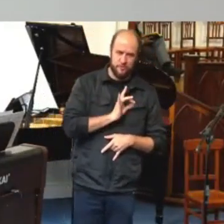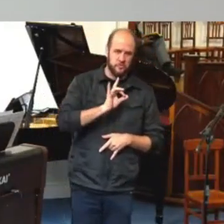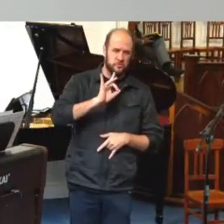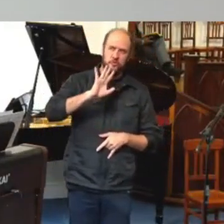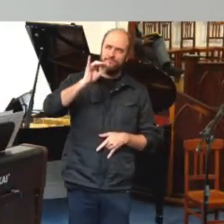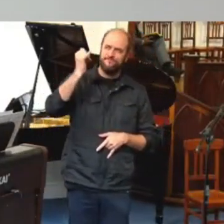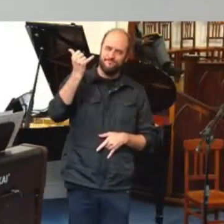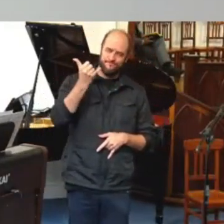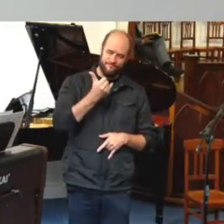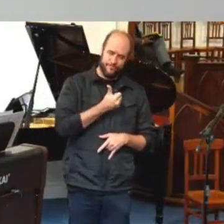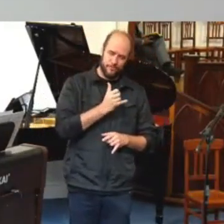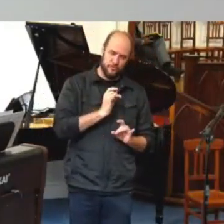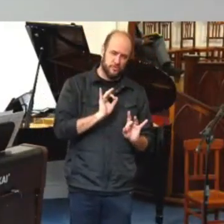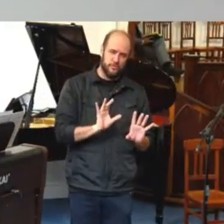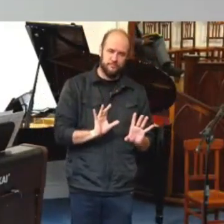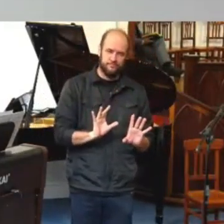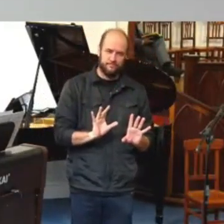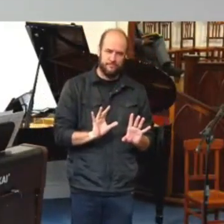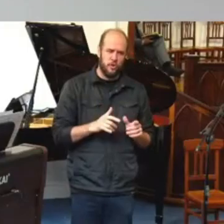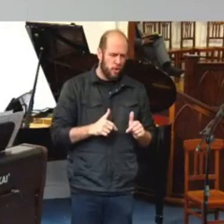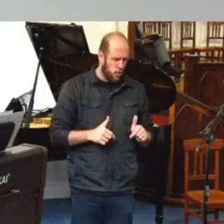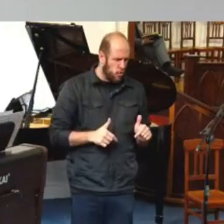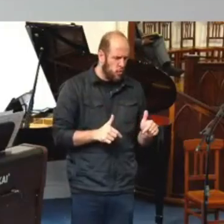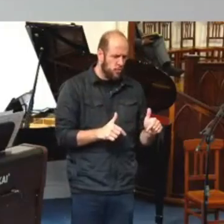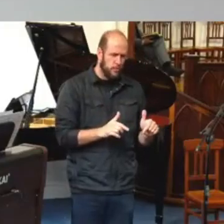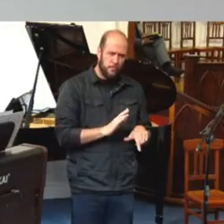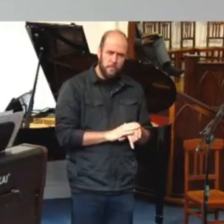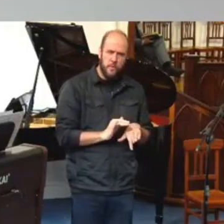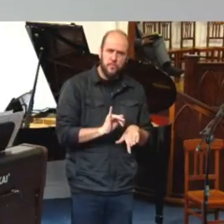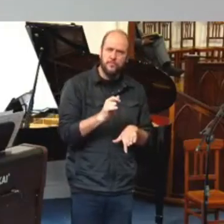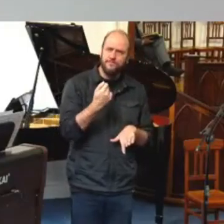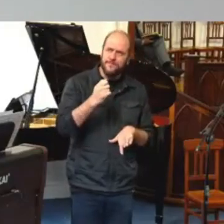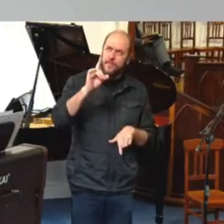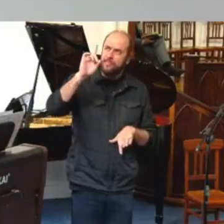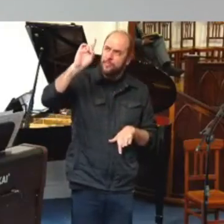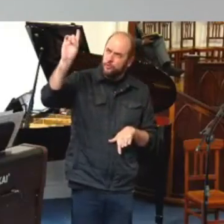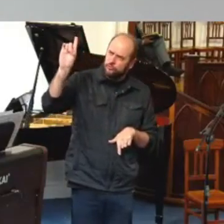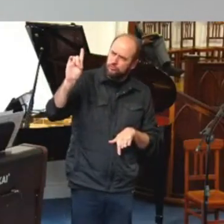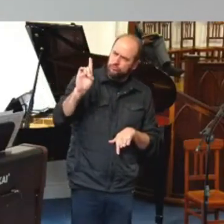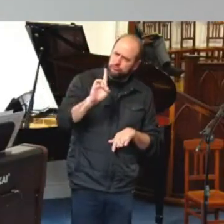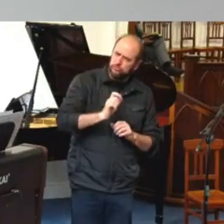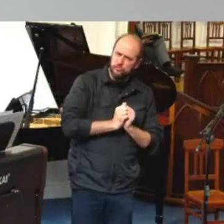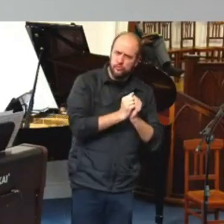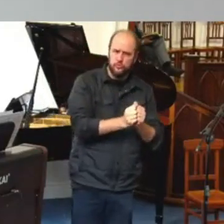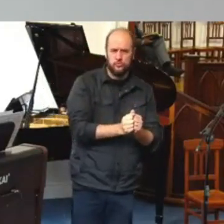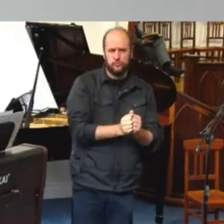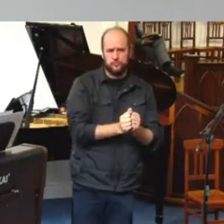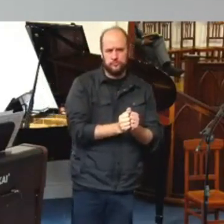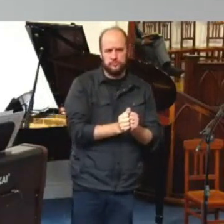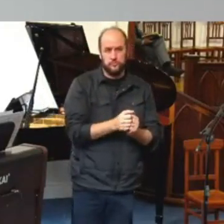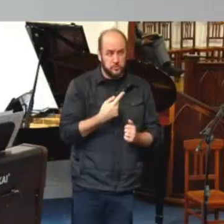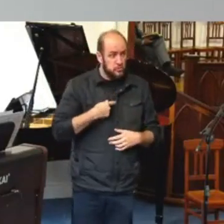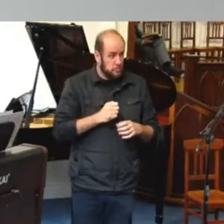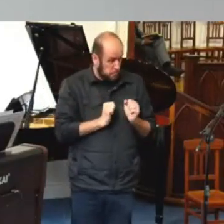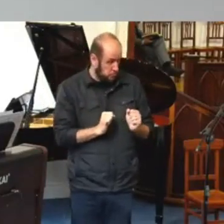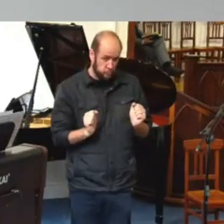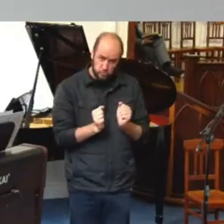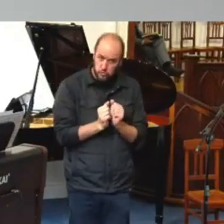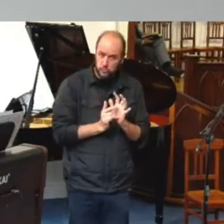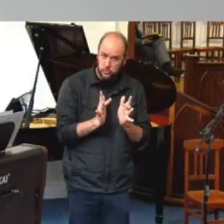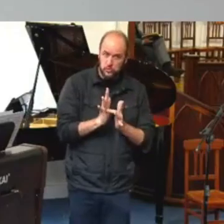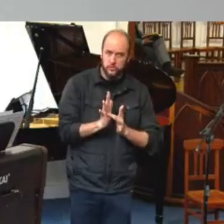caminho, queridos, para as nossas lutas é a presença de Deus. E podemos estar diante dele por meio de Jesus Cristo, que em sua